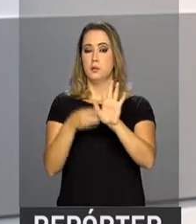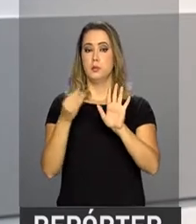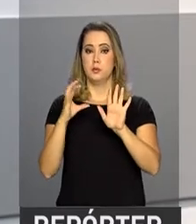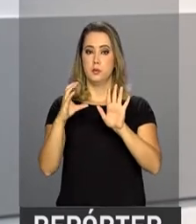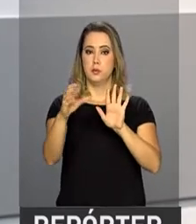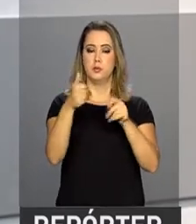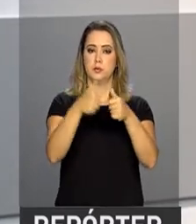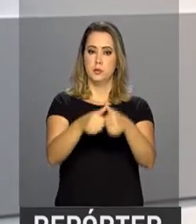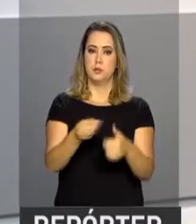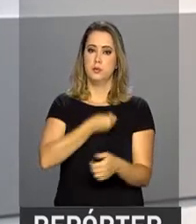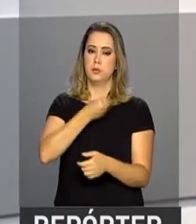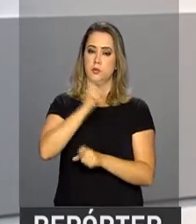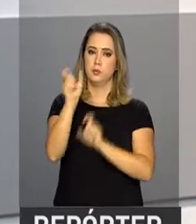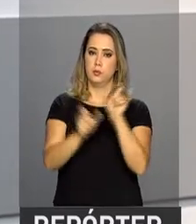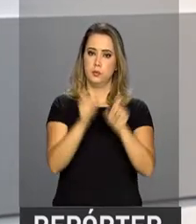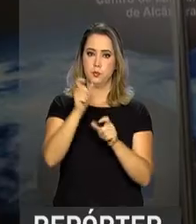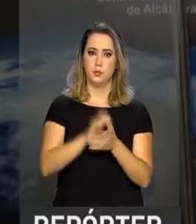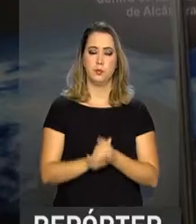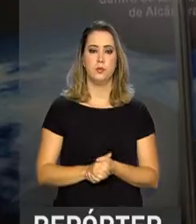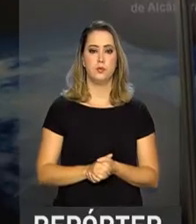no cotidiano das pessoas.